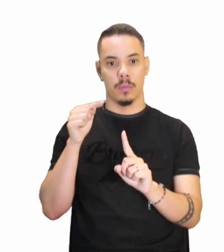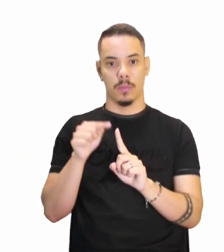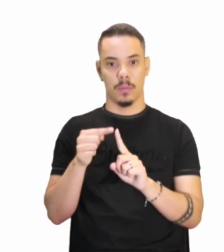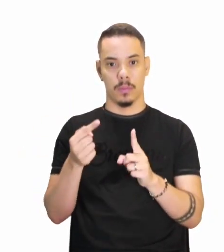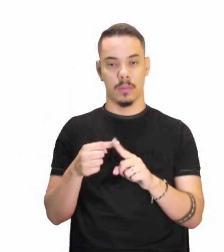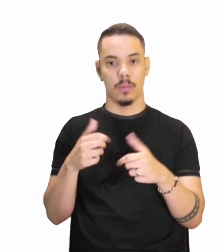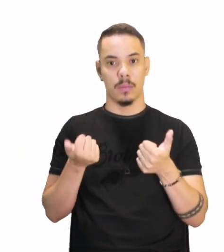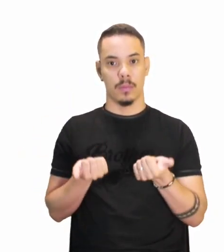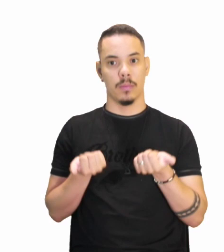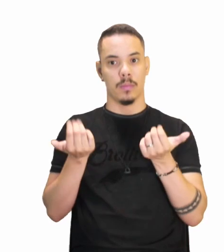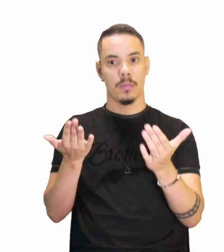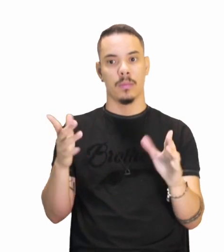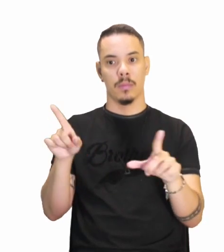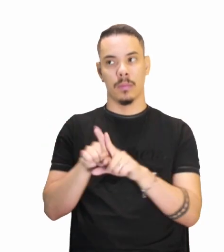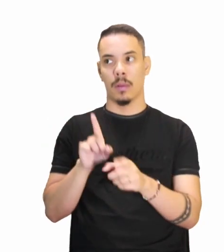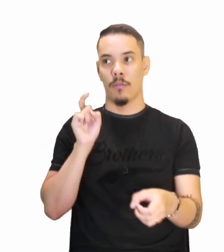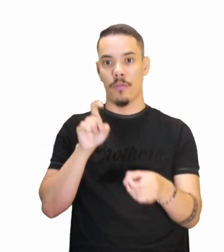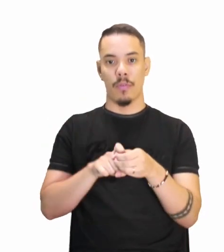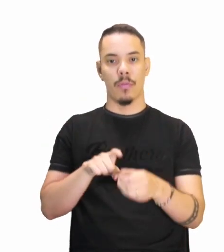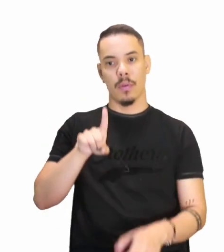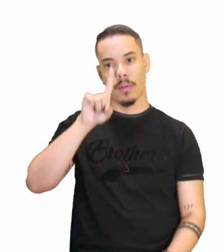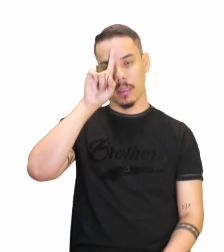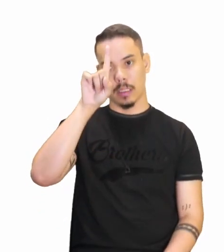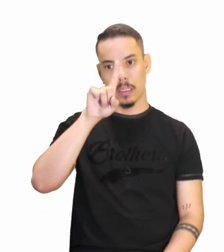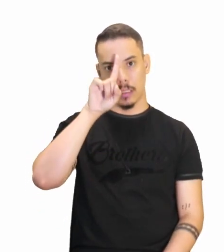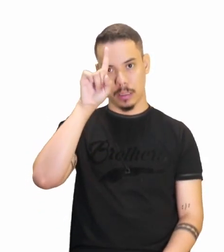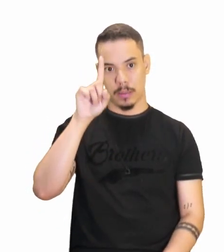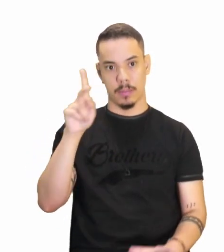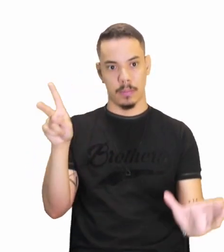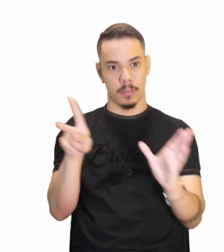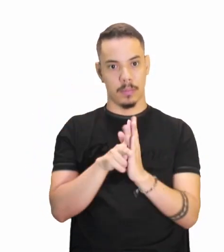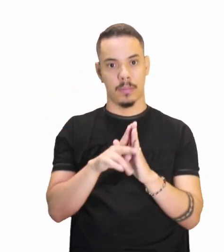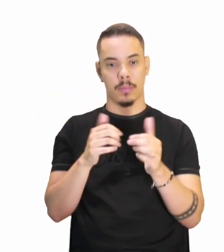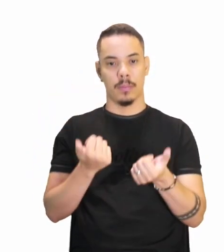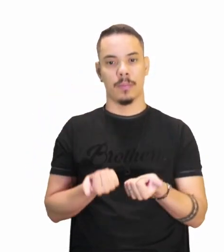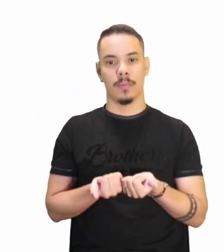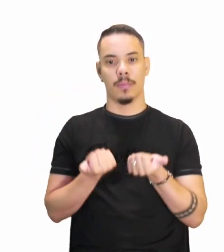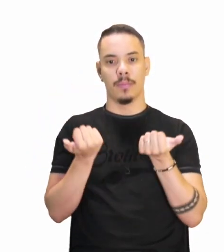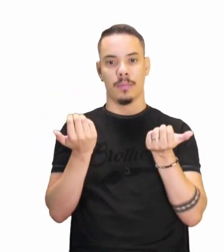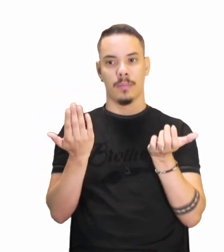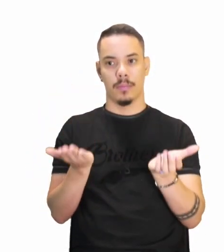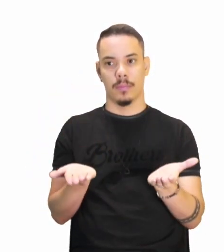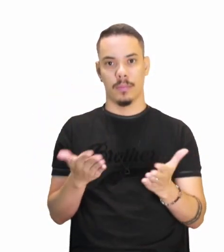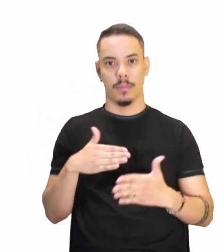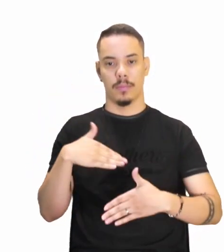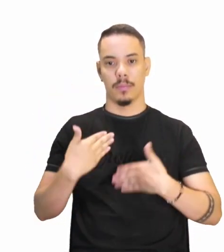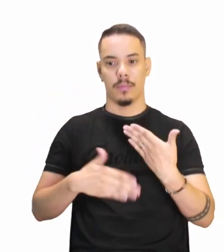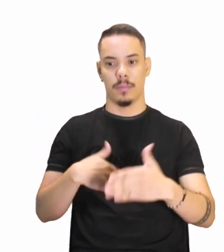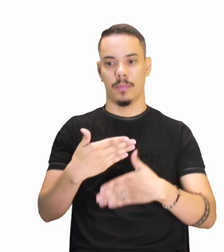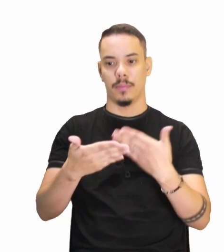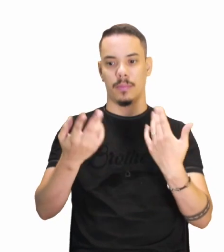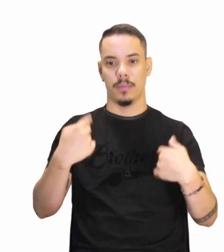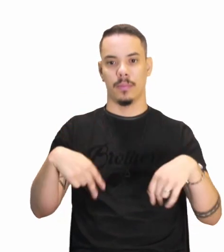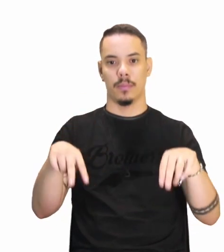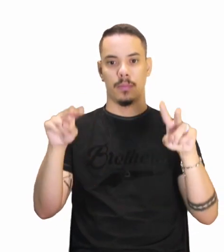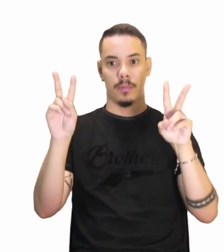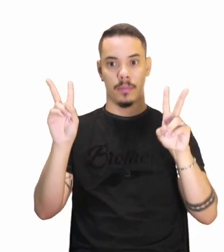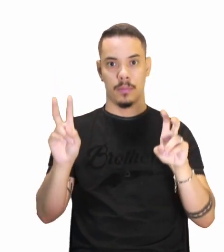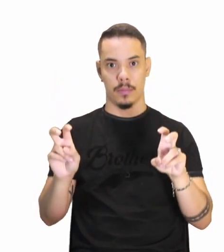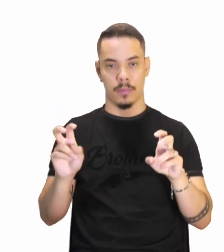e retomar a ideias promovendo a progressão do tema